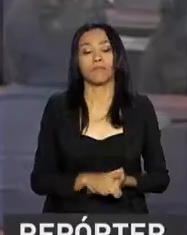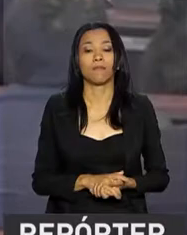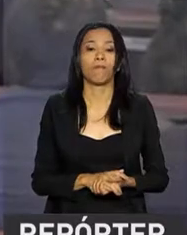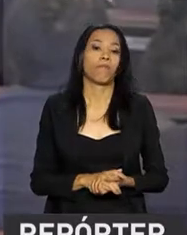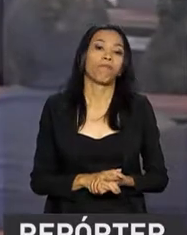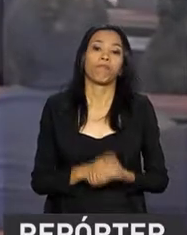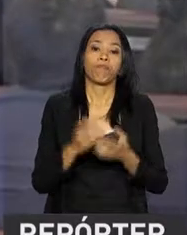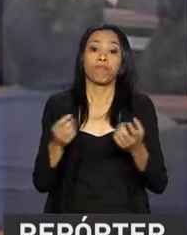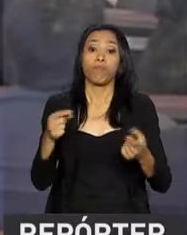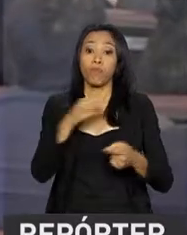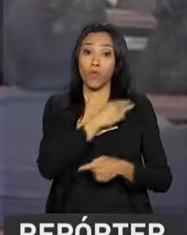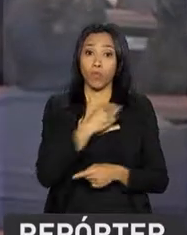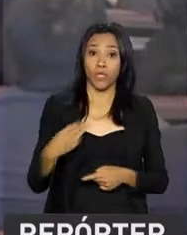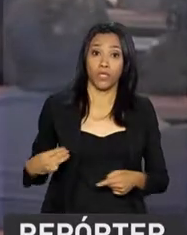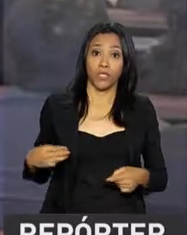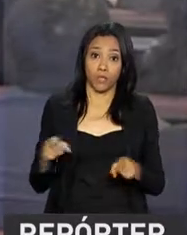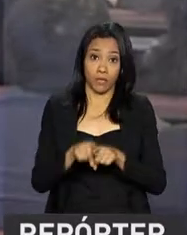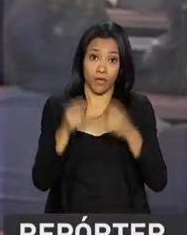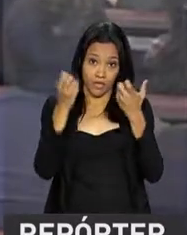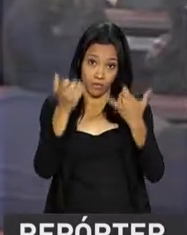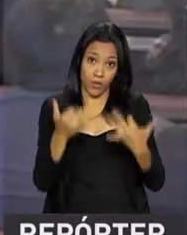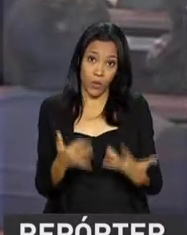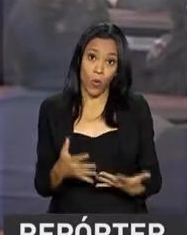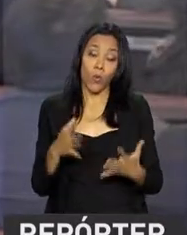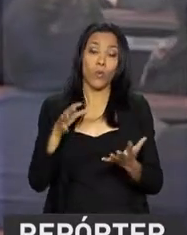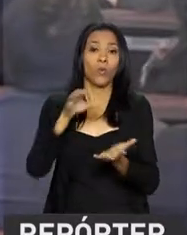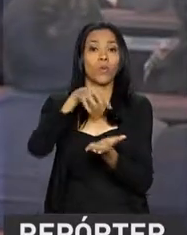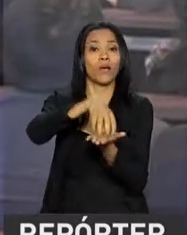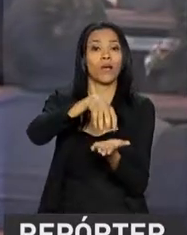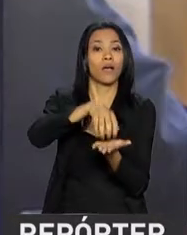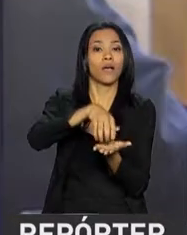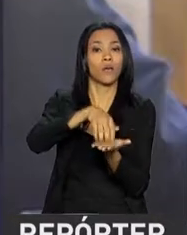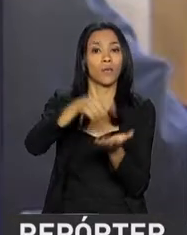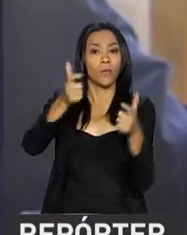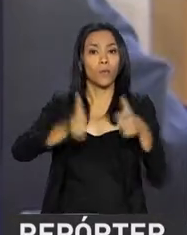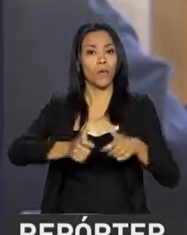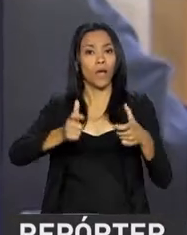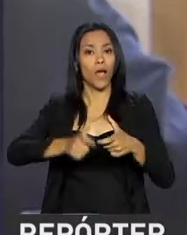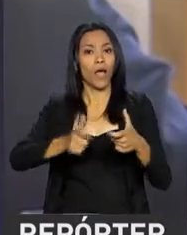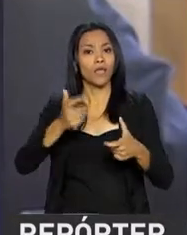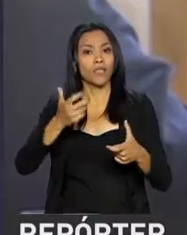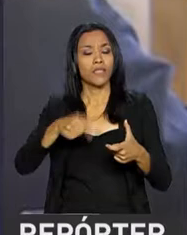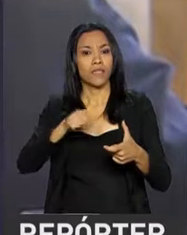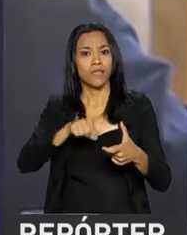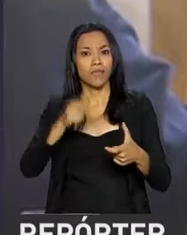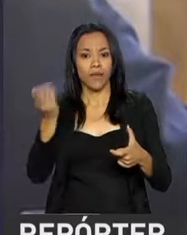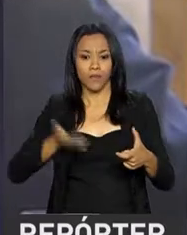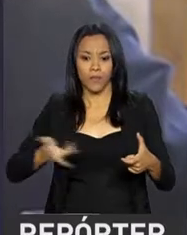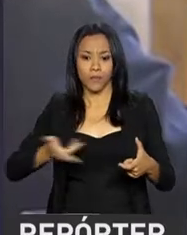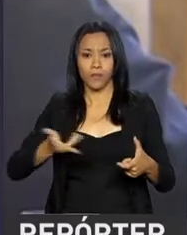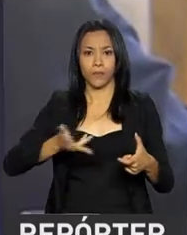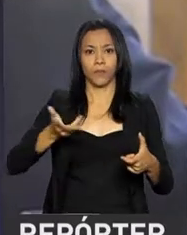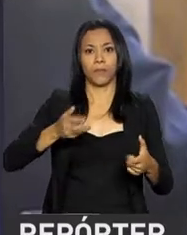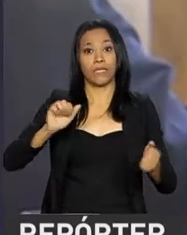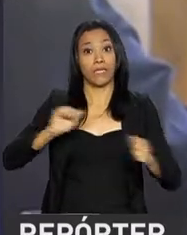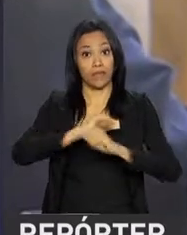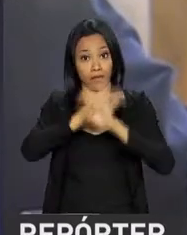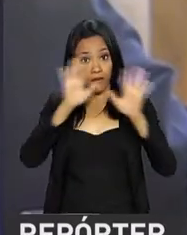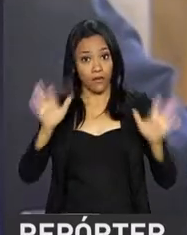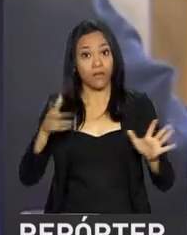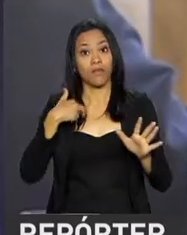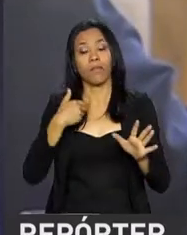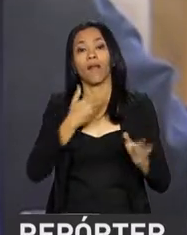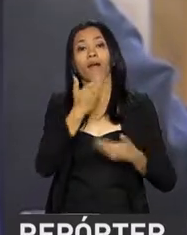O ministro falou ainda sobre a central de regulação no Rio de Janeiro, que deve garantir mais agilidade e transparência no atendimento aos